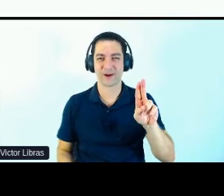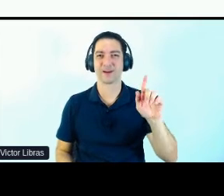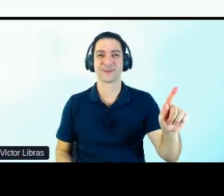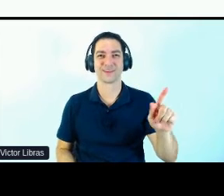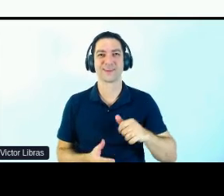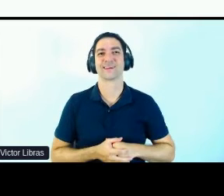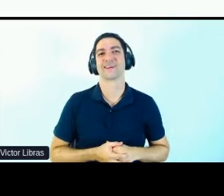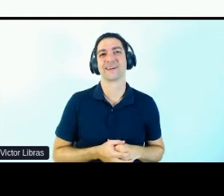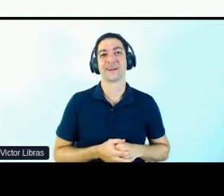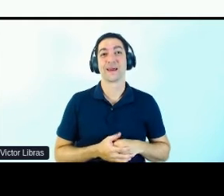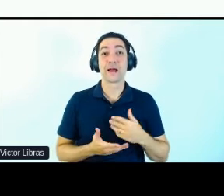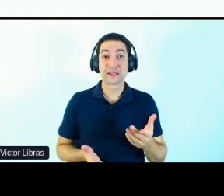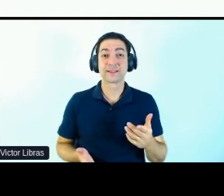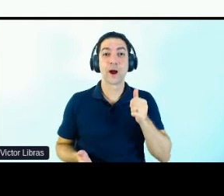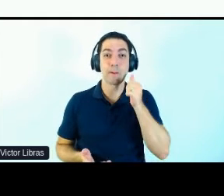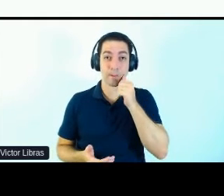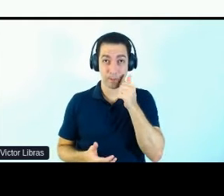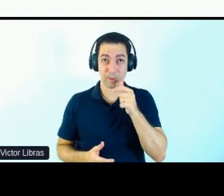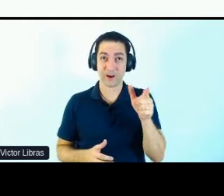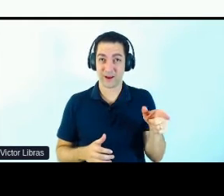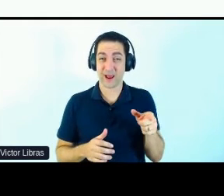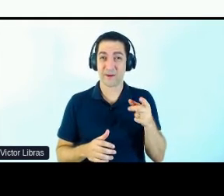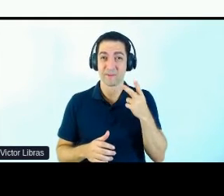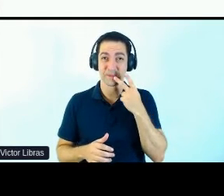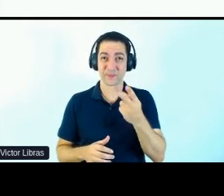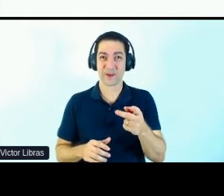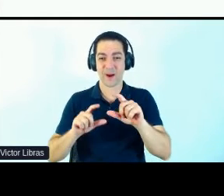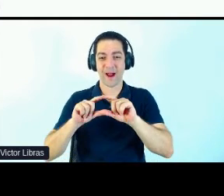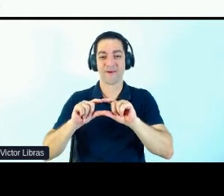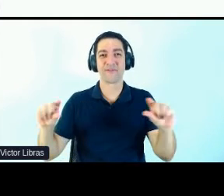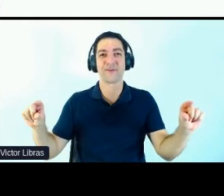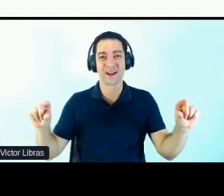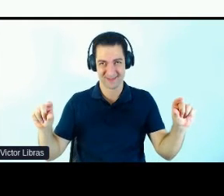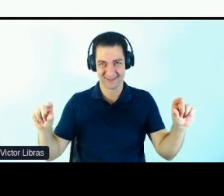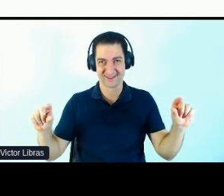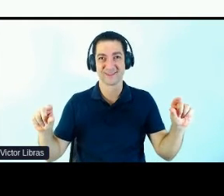maravilhosa, que é mais fácil pedir perdão do que permissão.